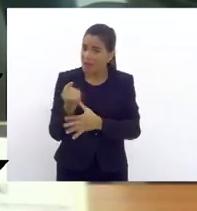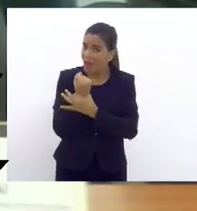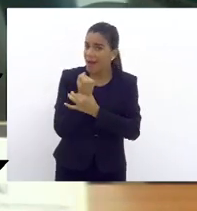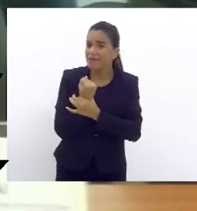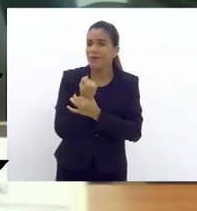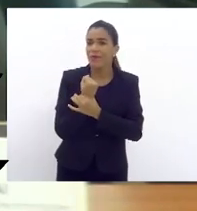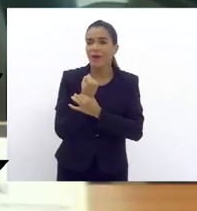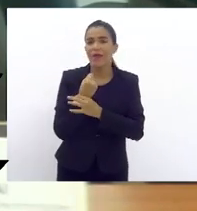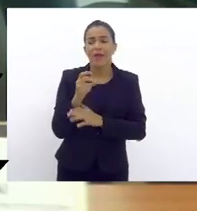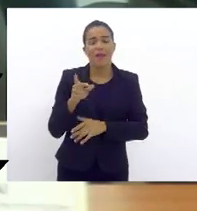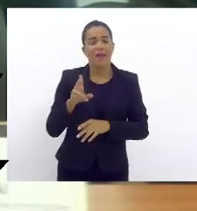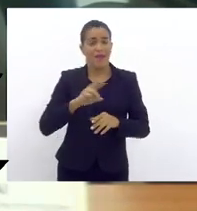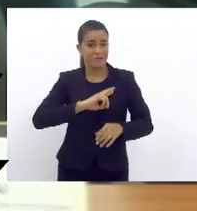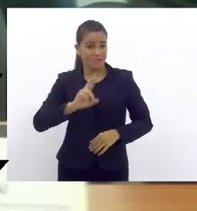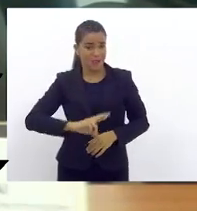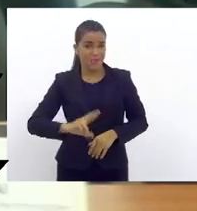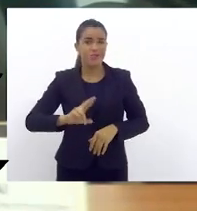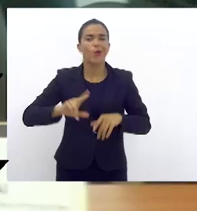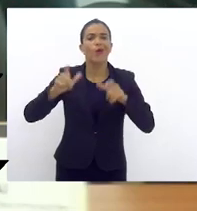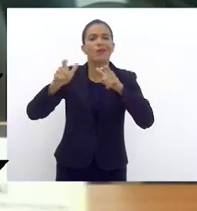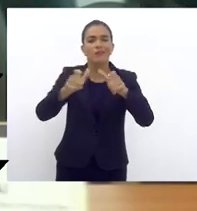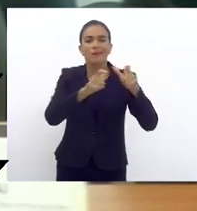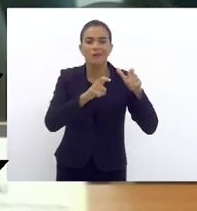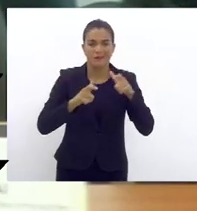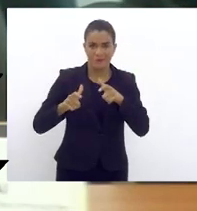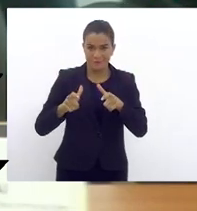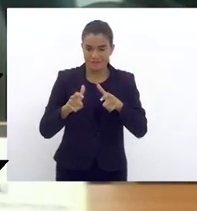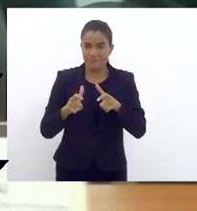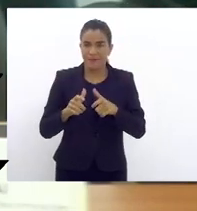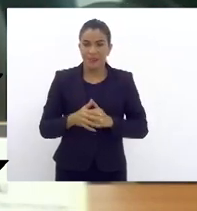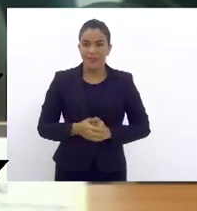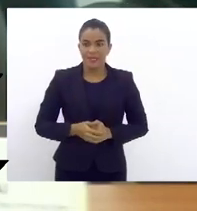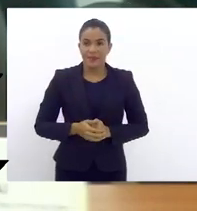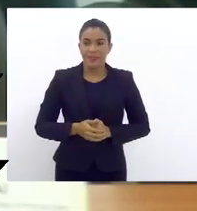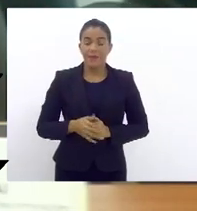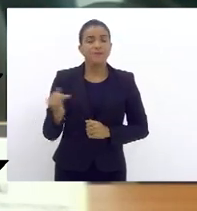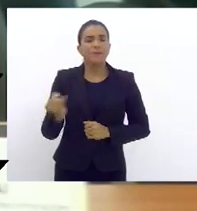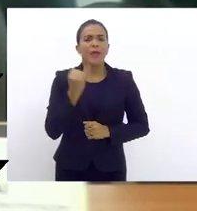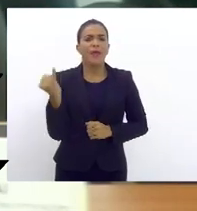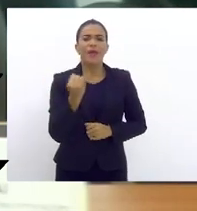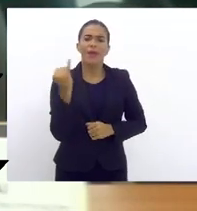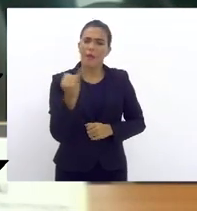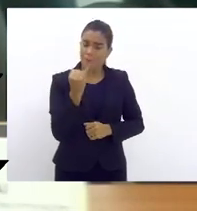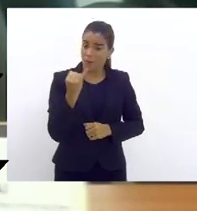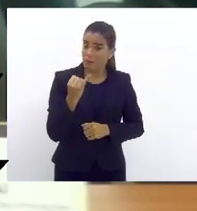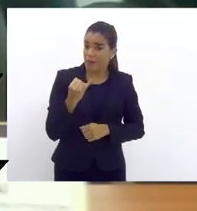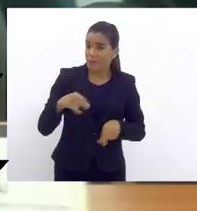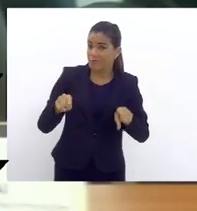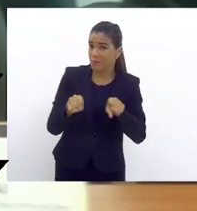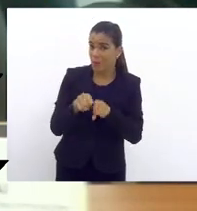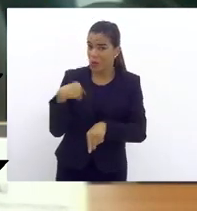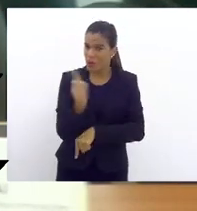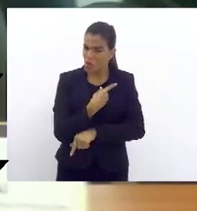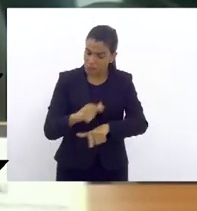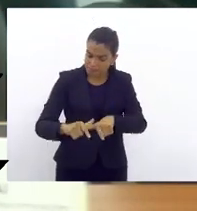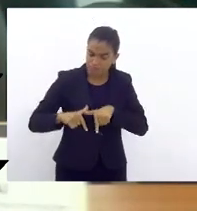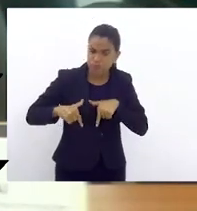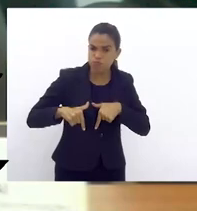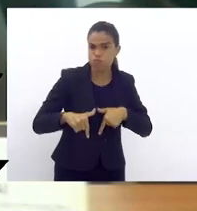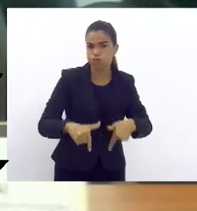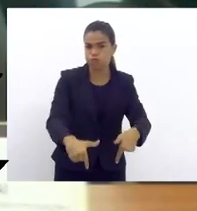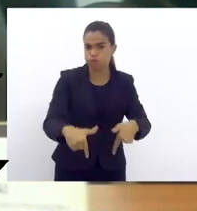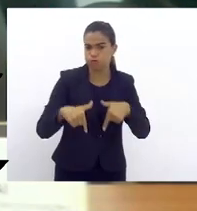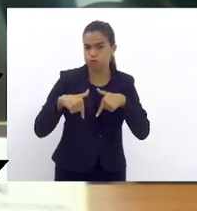a preservação dessas religiosidades de matriz africana né é importante portanto que nós atuemos no sentido